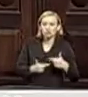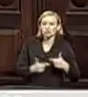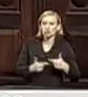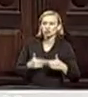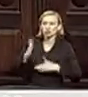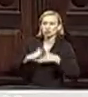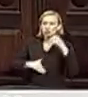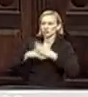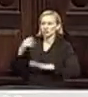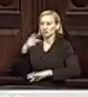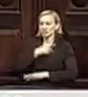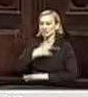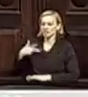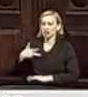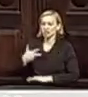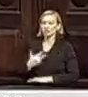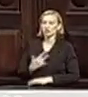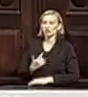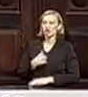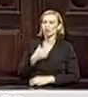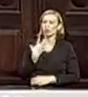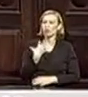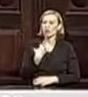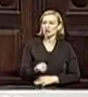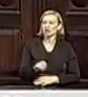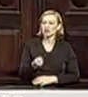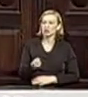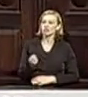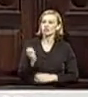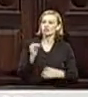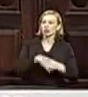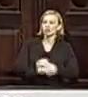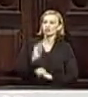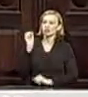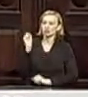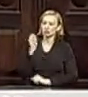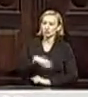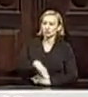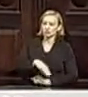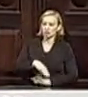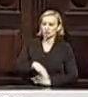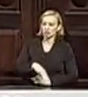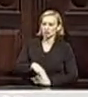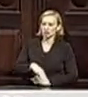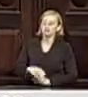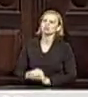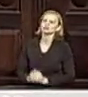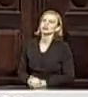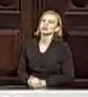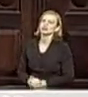saúde, essa é a posição da bancada do PSOL e o nosso apoio a esse importante projeto do deputado doutor Giulianelli.